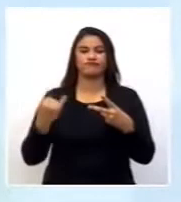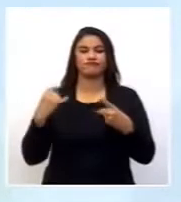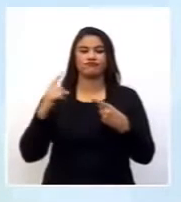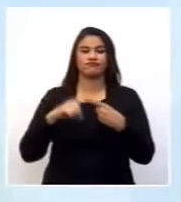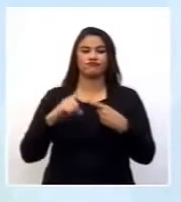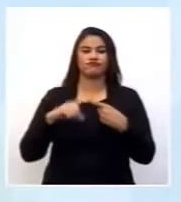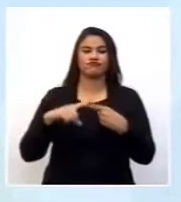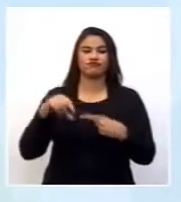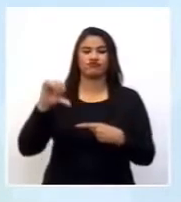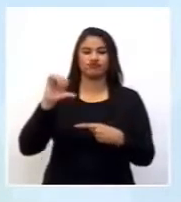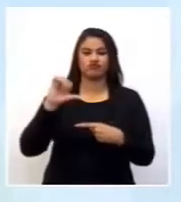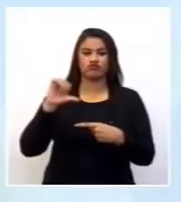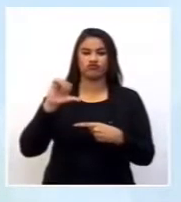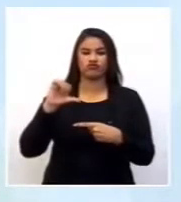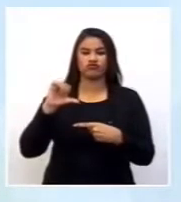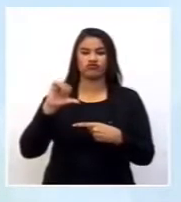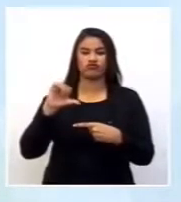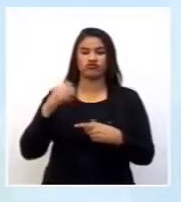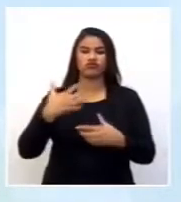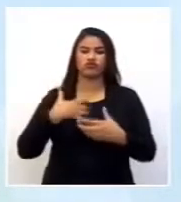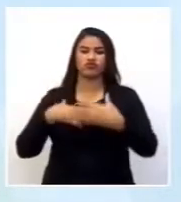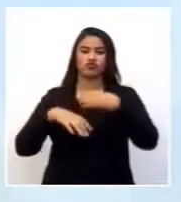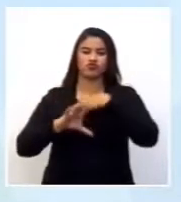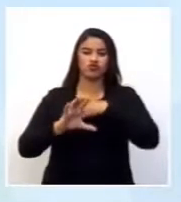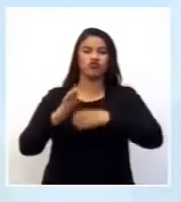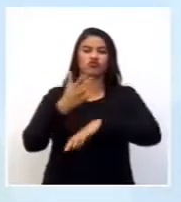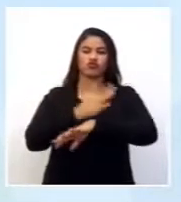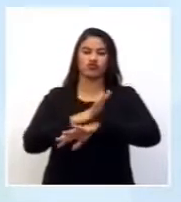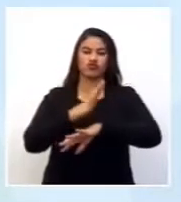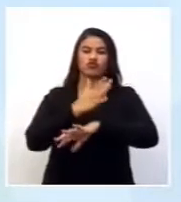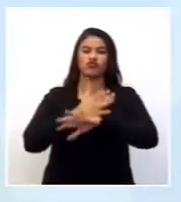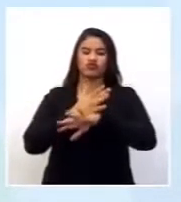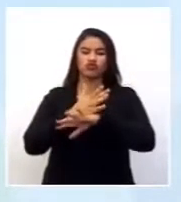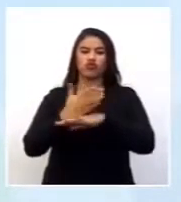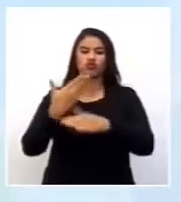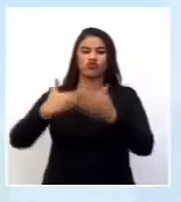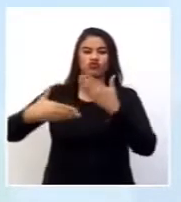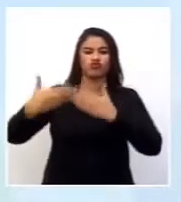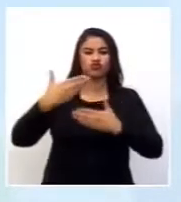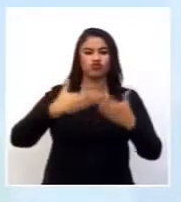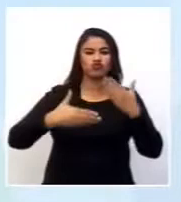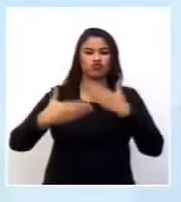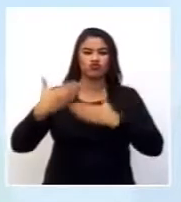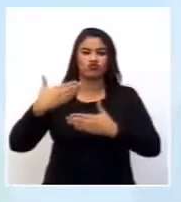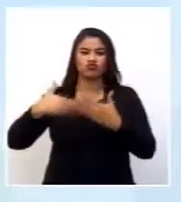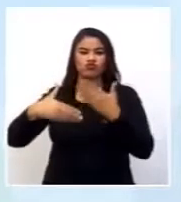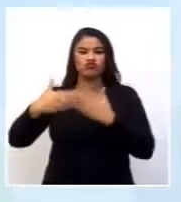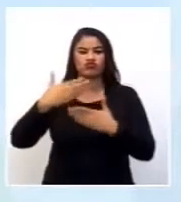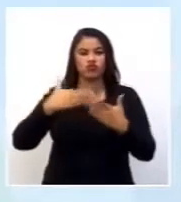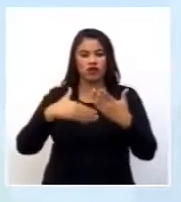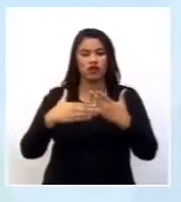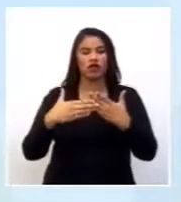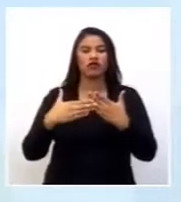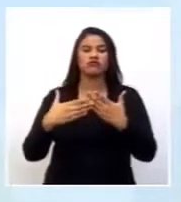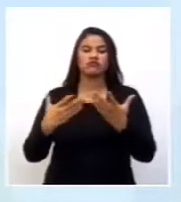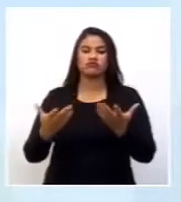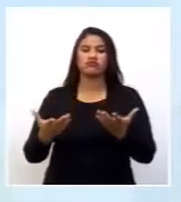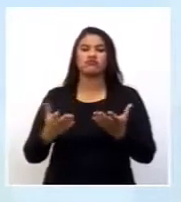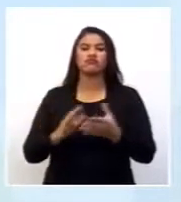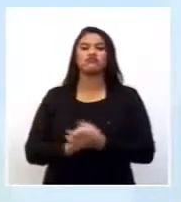competência número 9, que é exercitar a empatia, o diálogo, a resolução de conflitos e a cooperação,